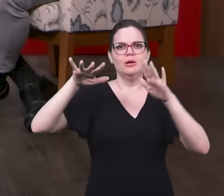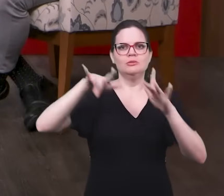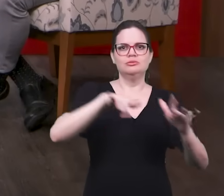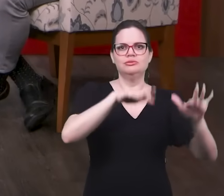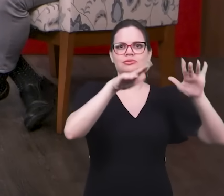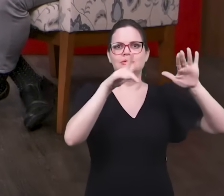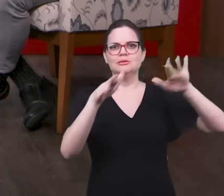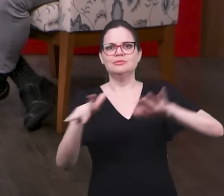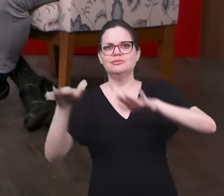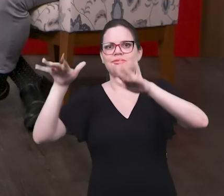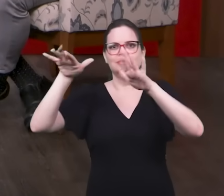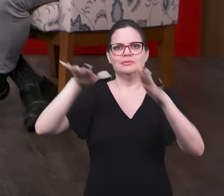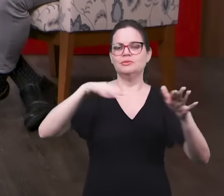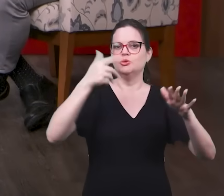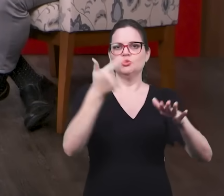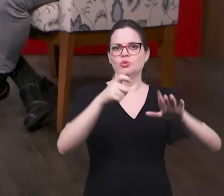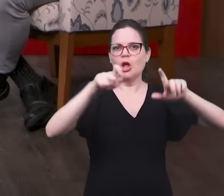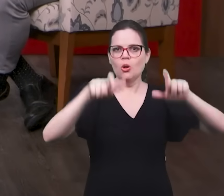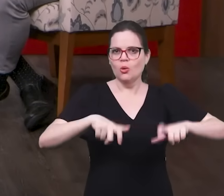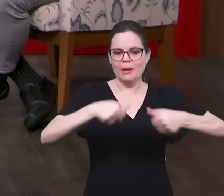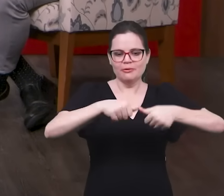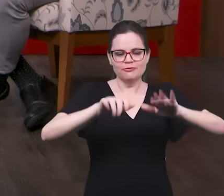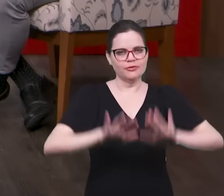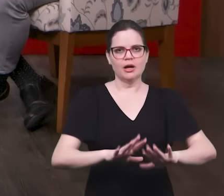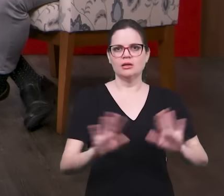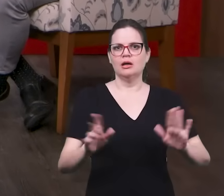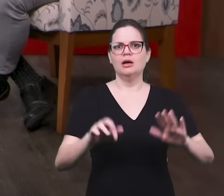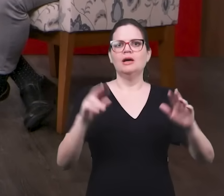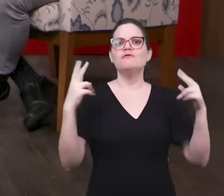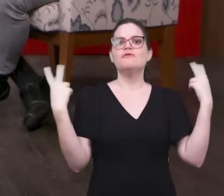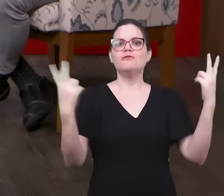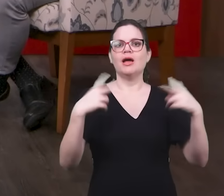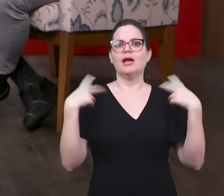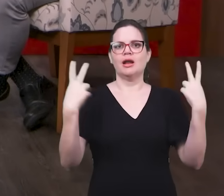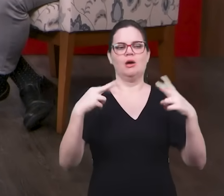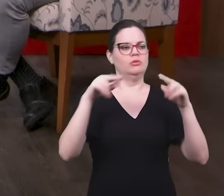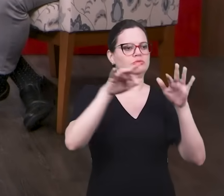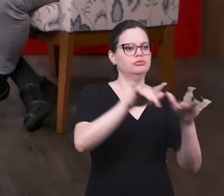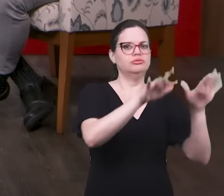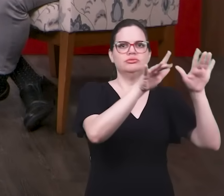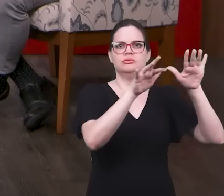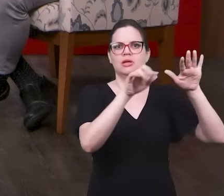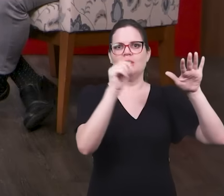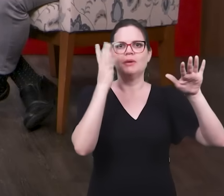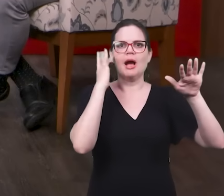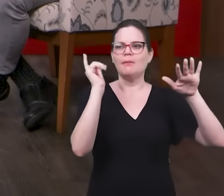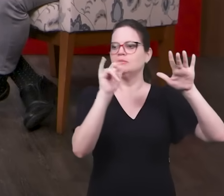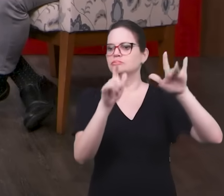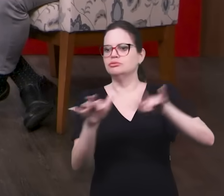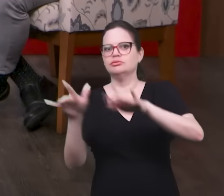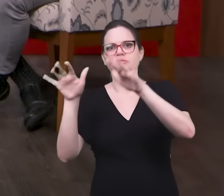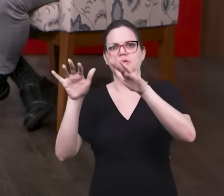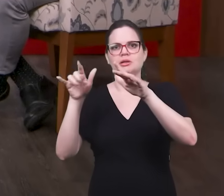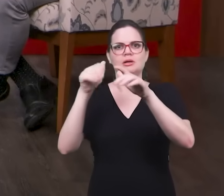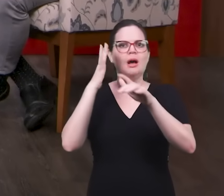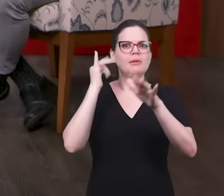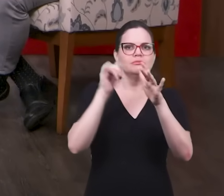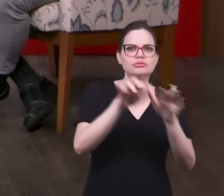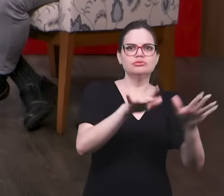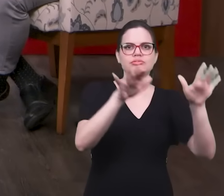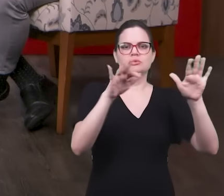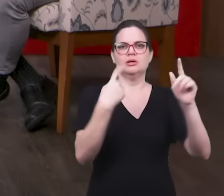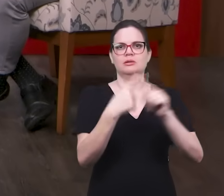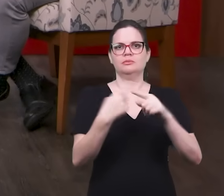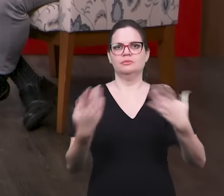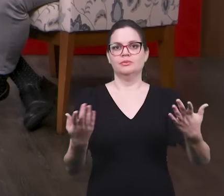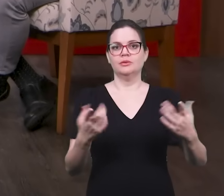não tem lugar fixo, né? Onde tiver um verão, ela tá atrás, ela tá aqui, mas ela tá lá, depois ela tá lá, ela não para em lugar nenhum. Que é